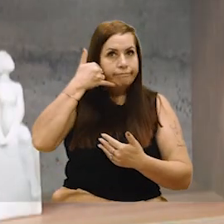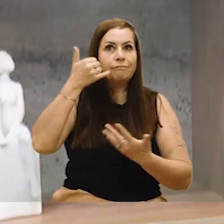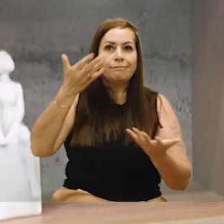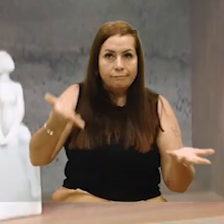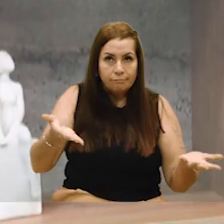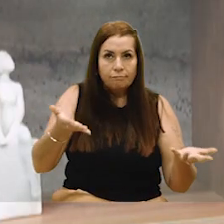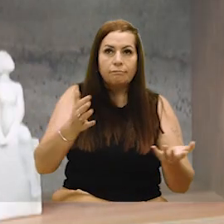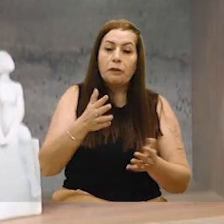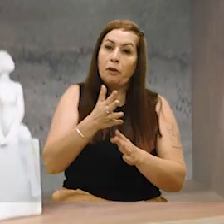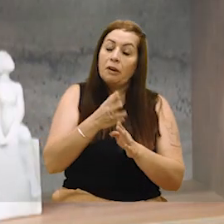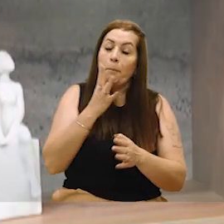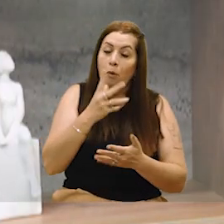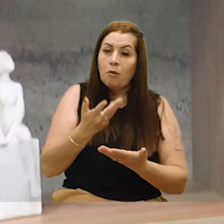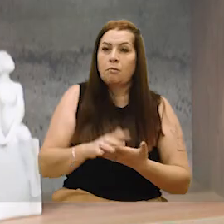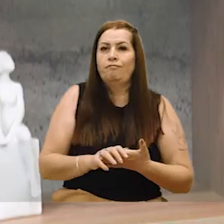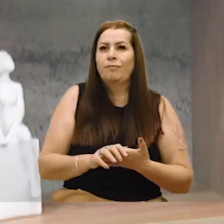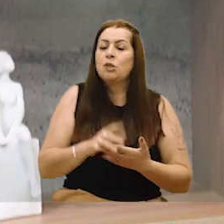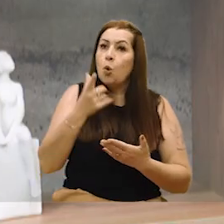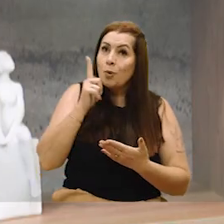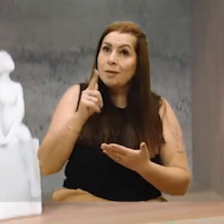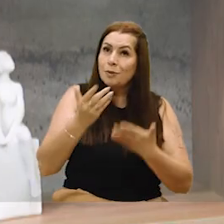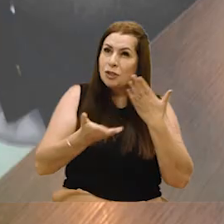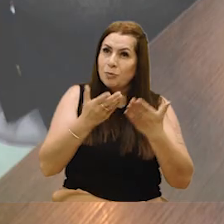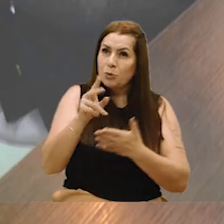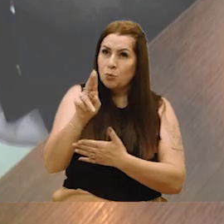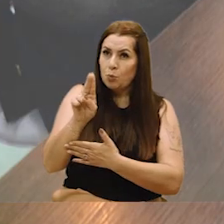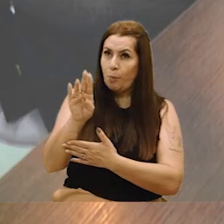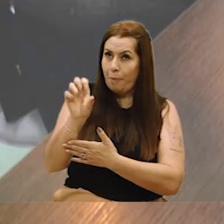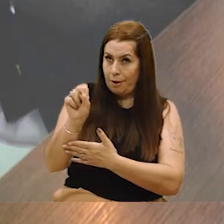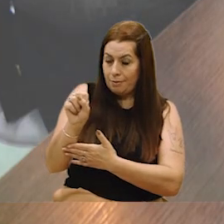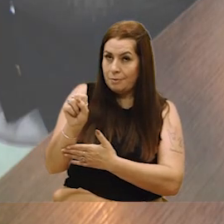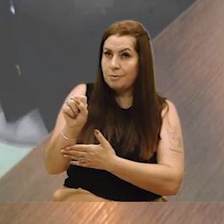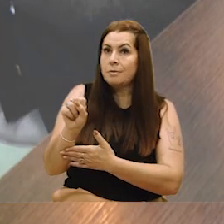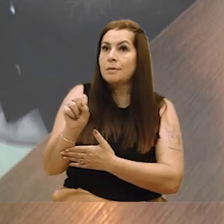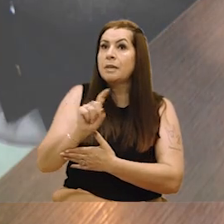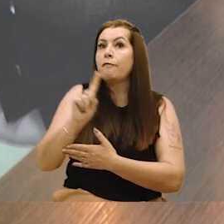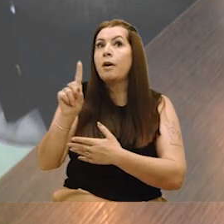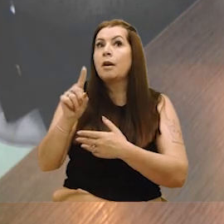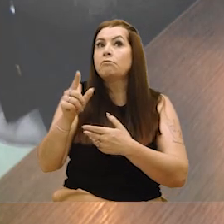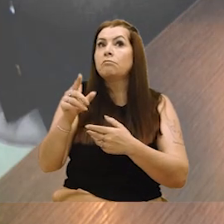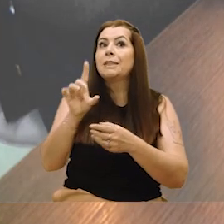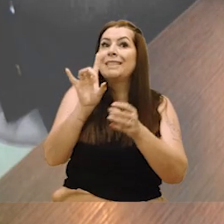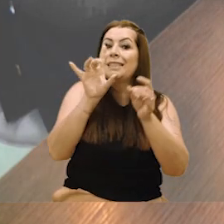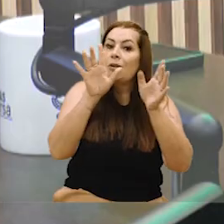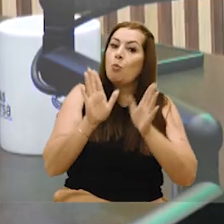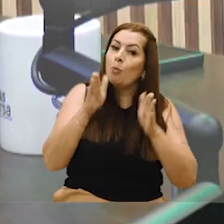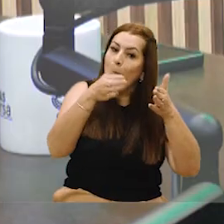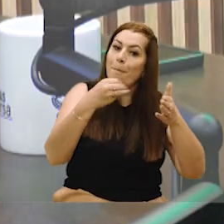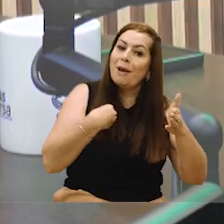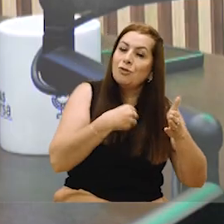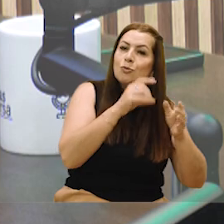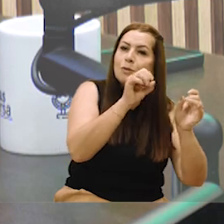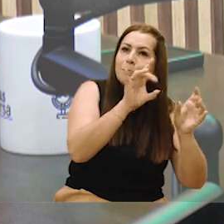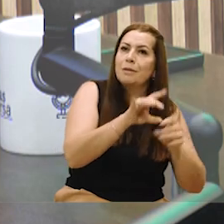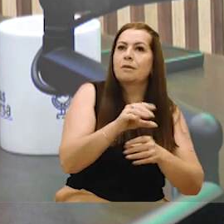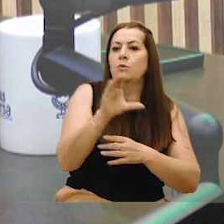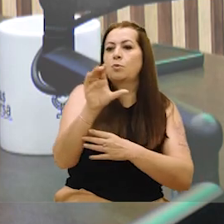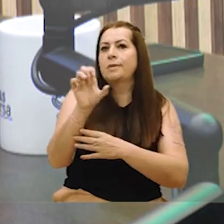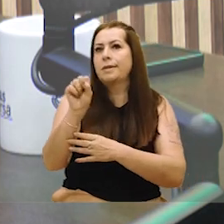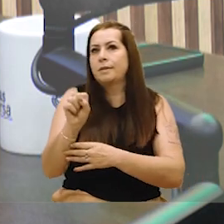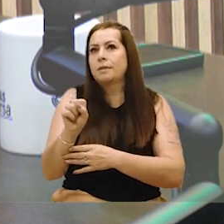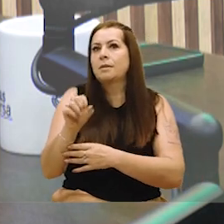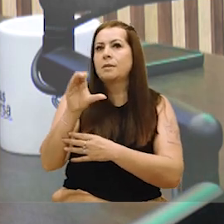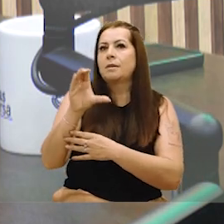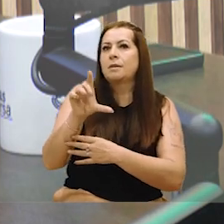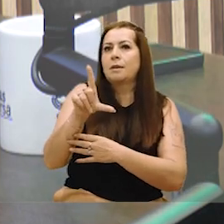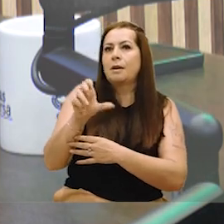atende a ligação, isso aí. Aí, se ele consegue o atendimento lá na UBS, ele vai para alguma especialidade, né? Vai lá no CES, ou vai para o